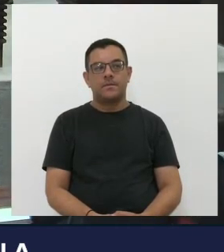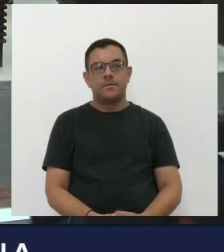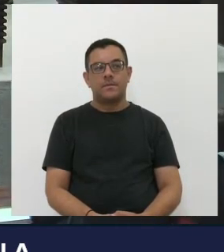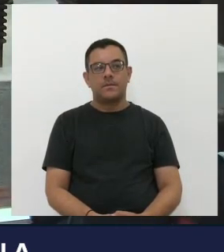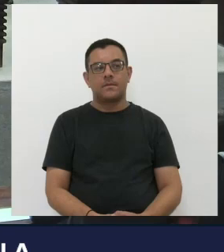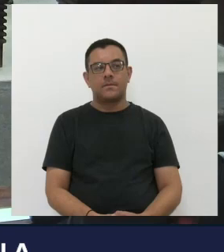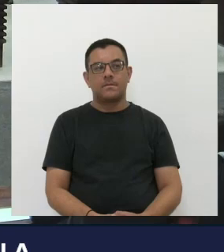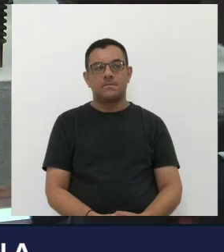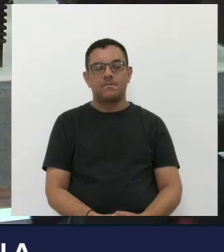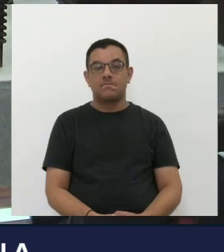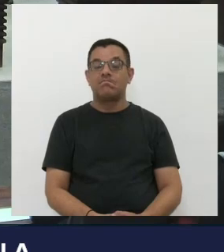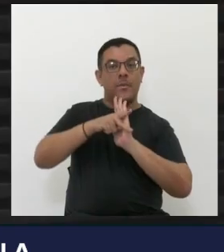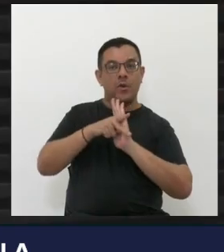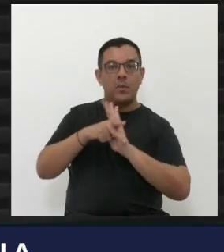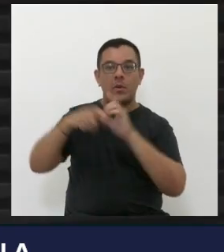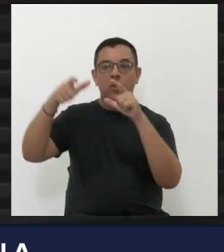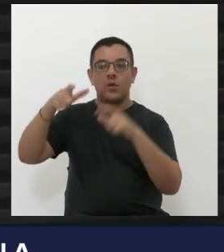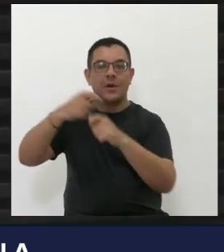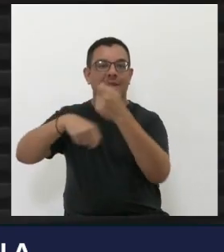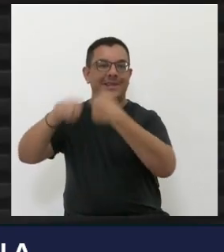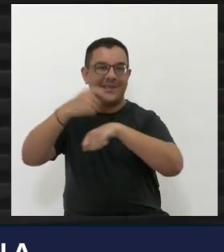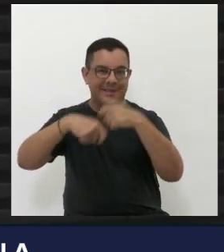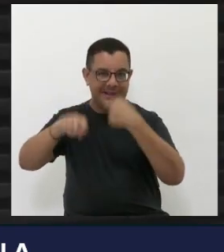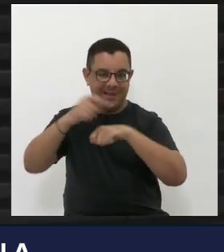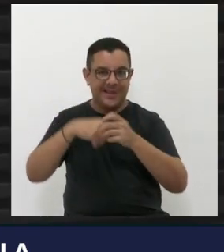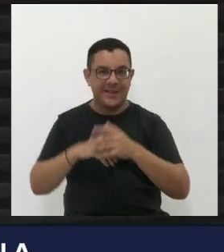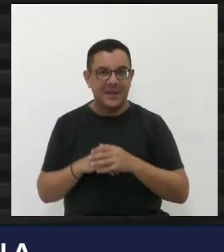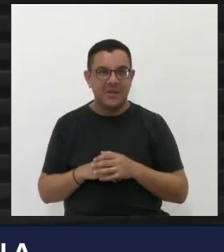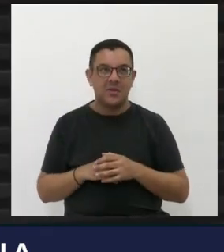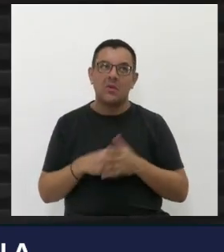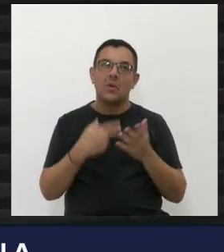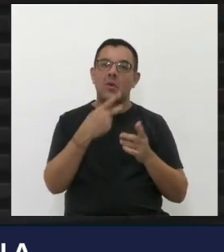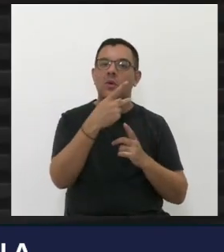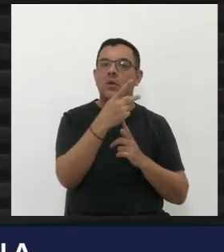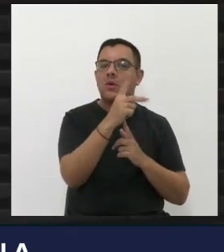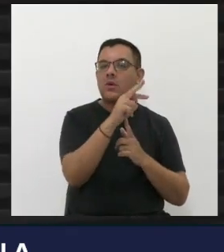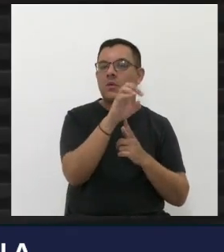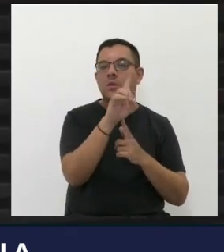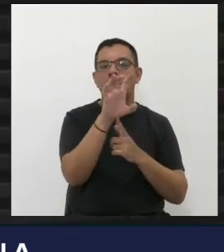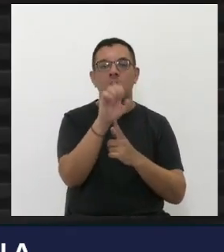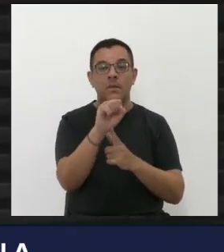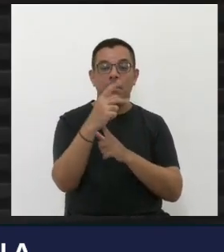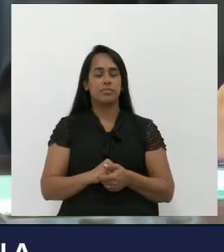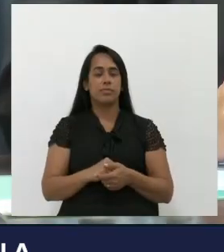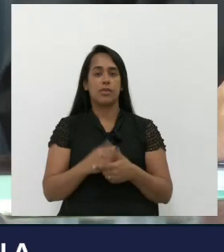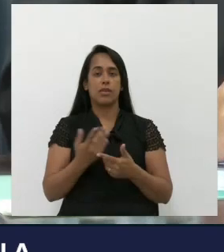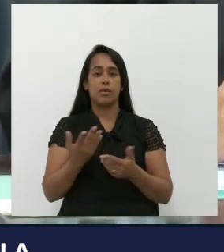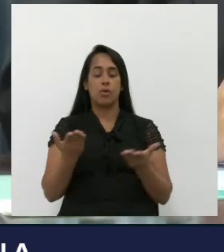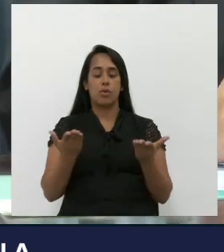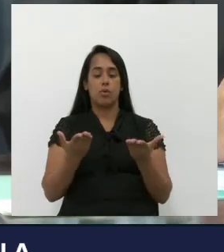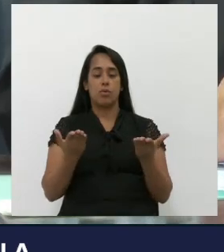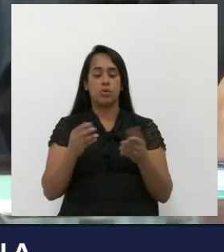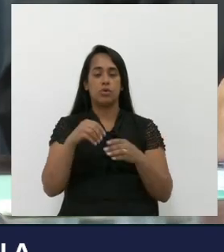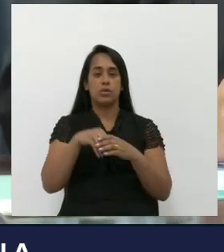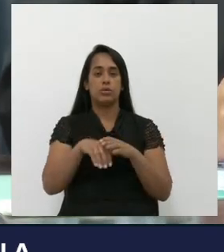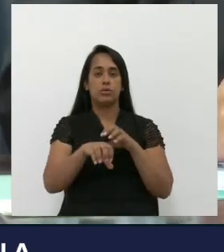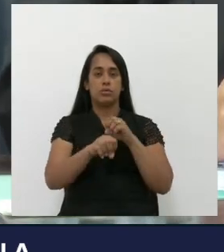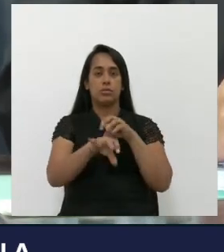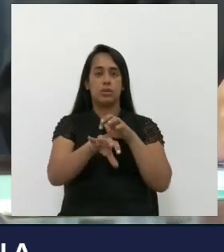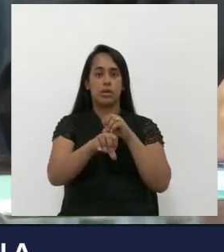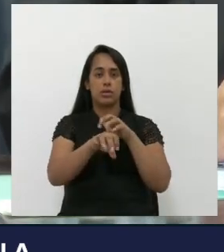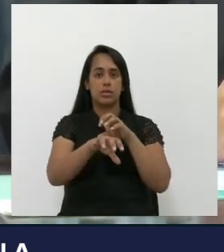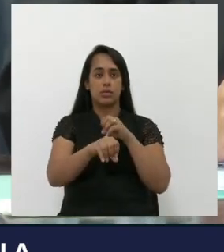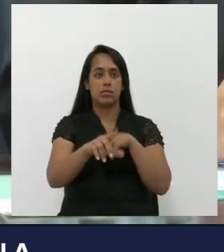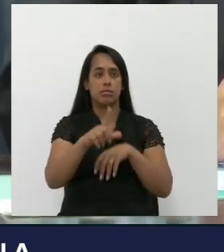eleitorais e sobre as condutas que são vedadas aos agentes públicos nesse período o evento faz parte da primeira